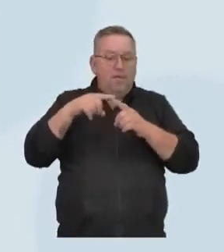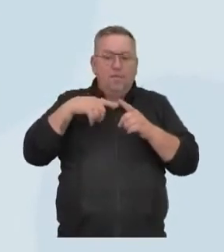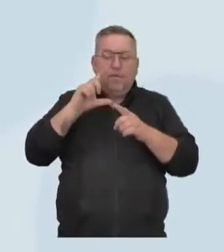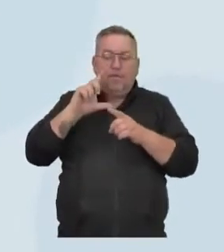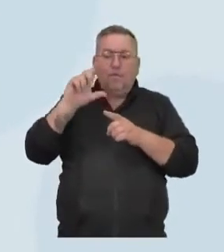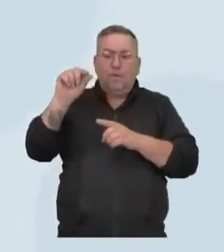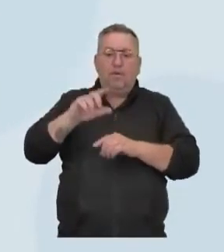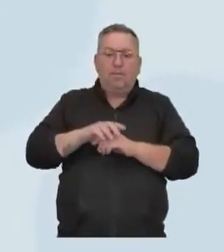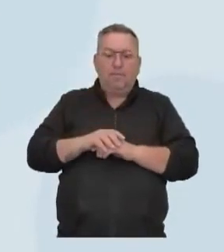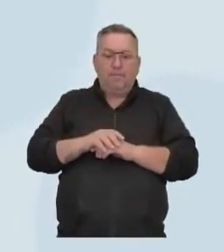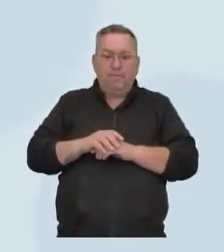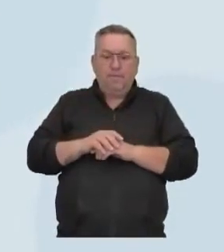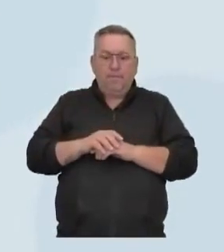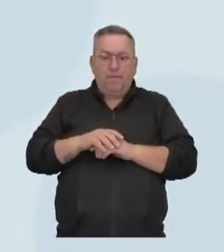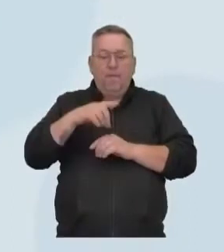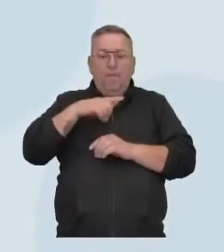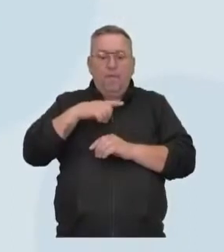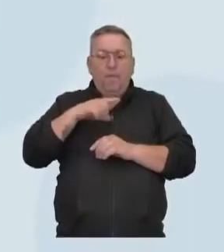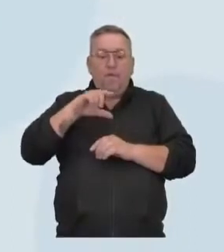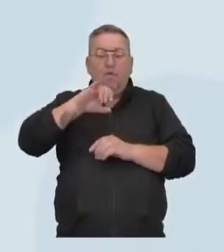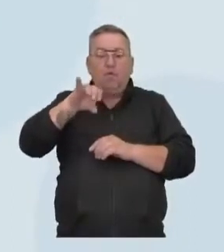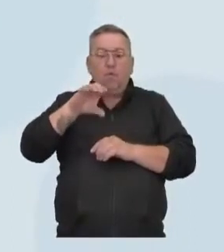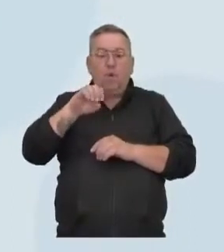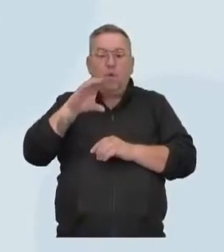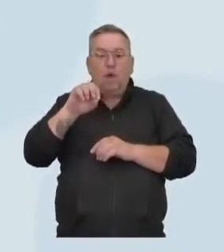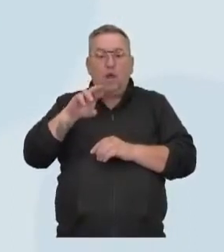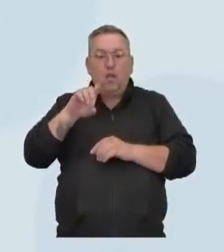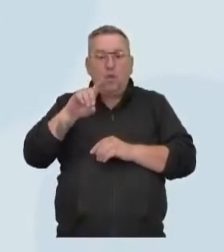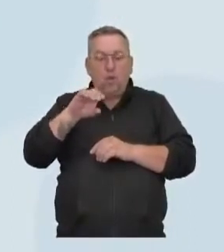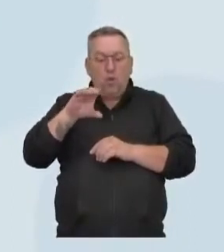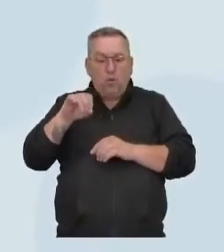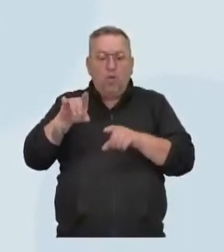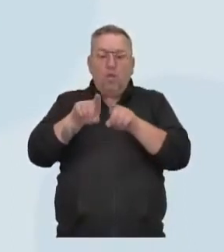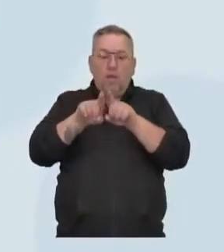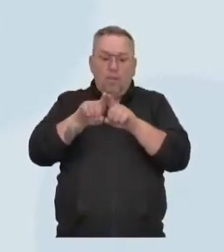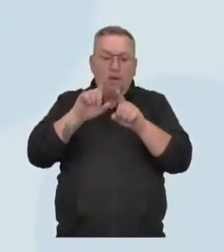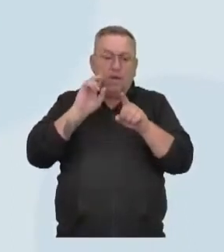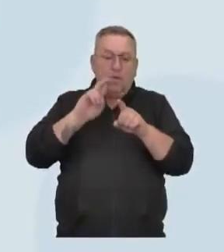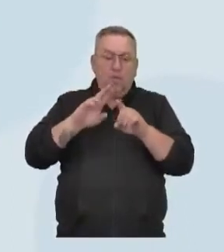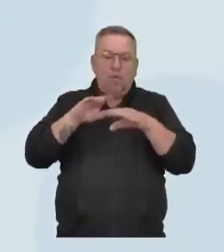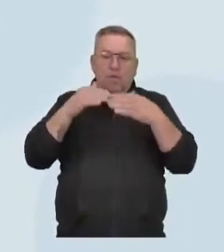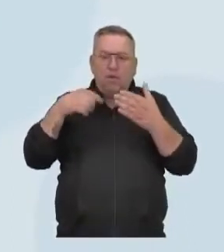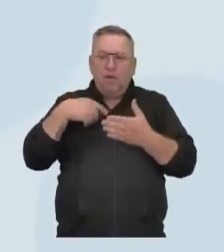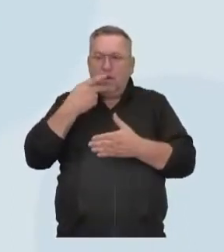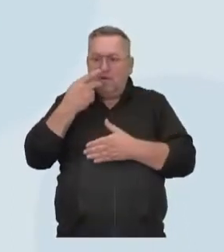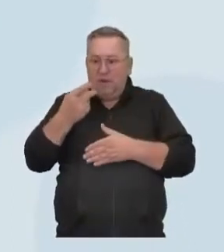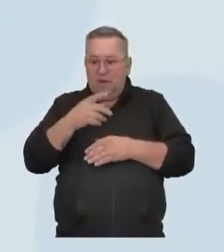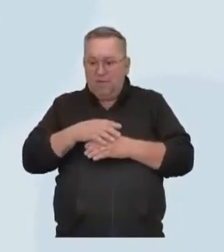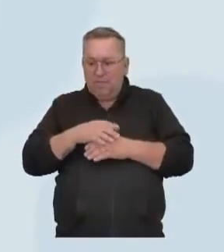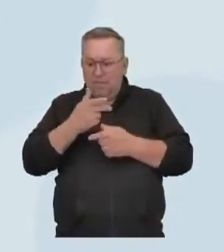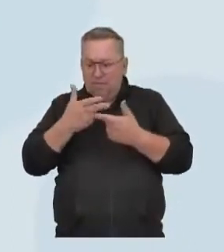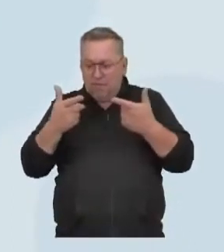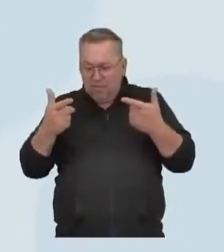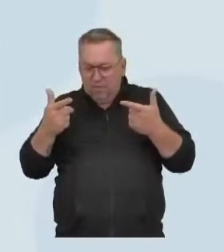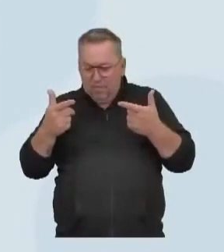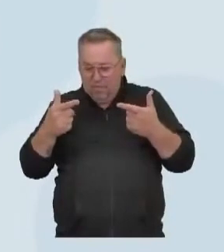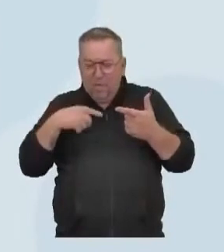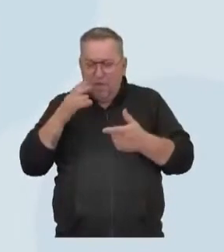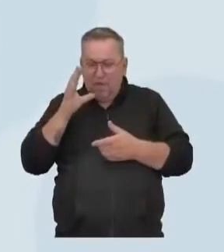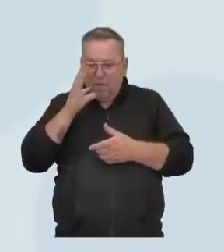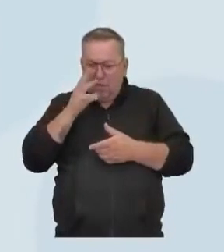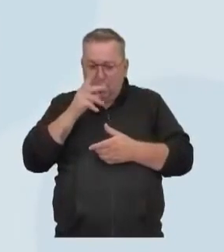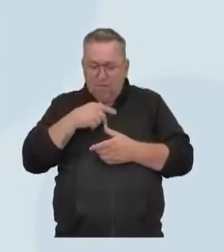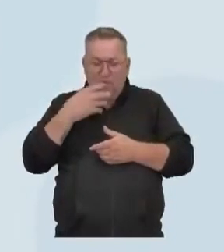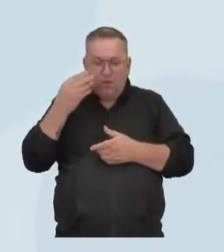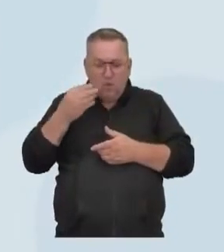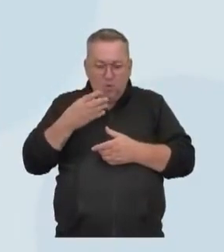largo. Os mares do João Cardoso criaram fama. A gente daquele tempo, até quando queria dizer que uma coisa era tardia, demorada,